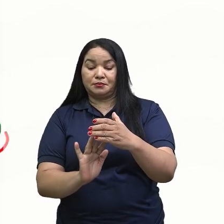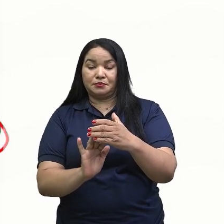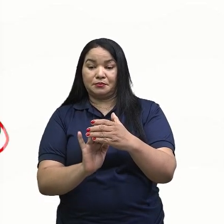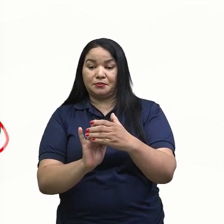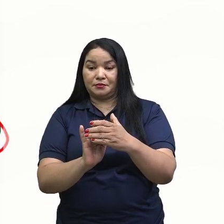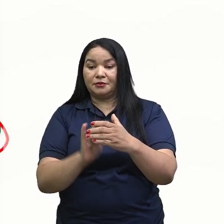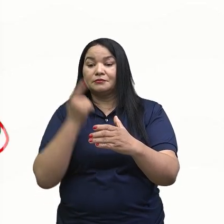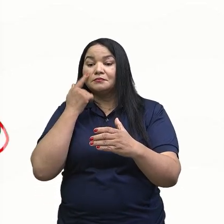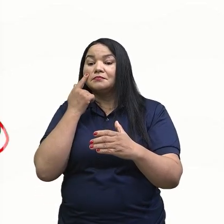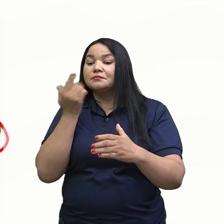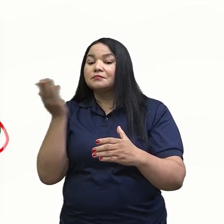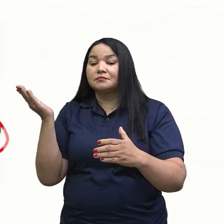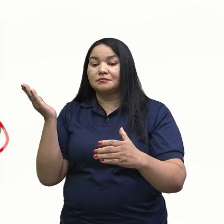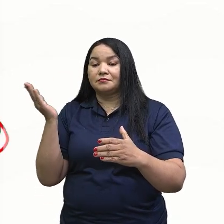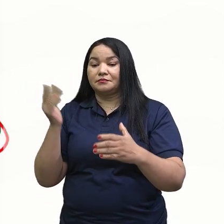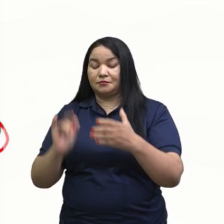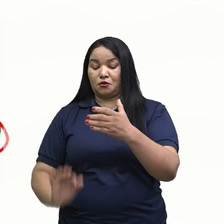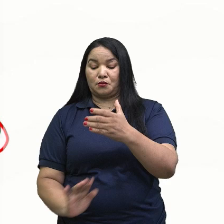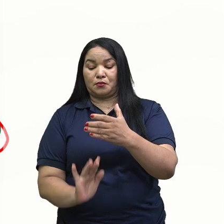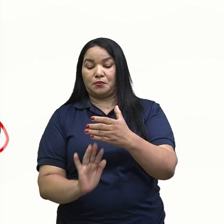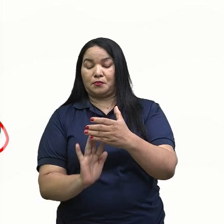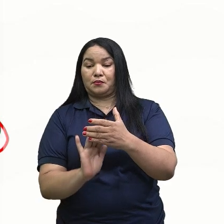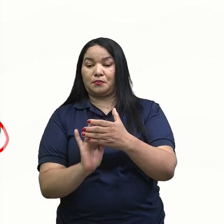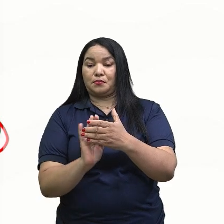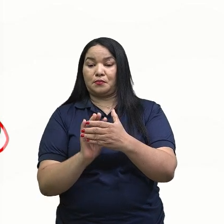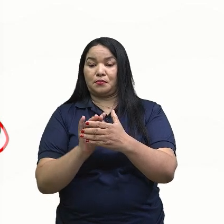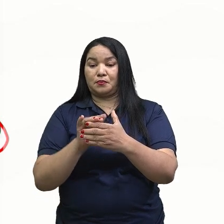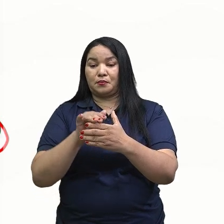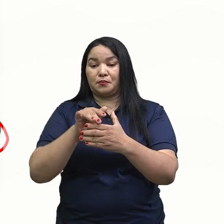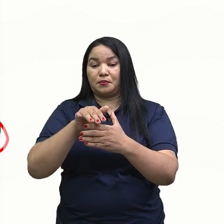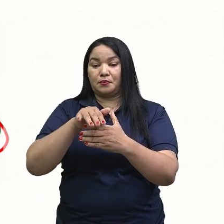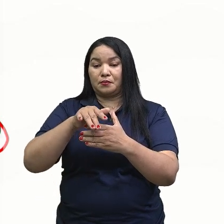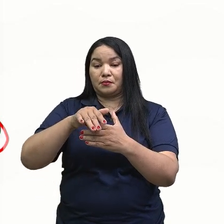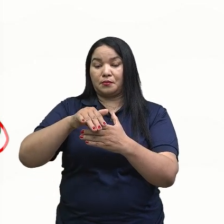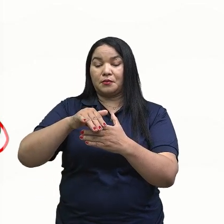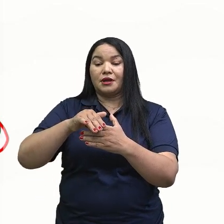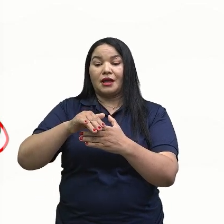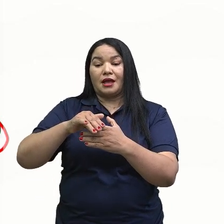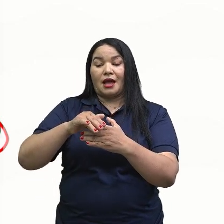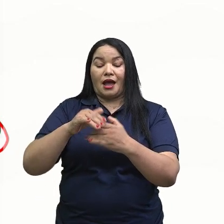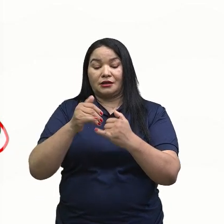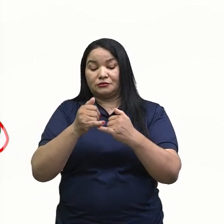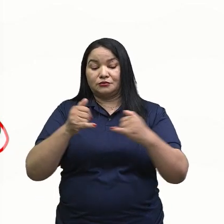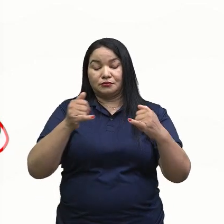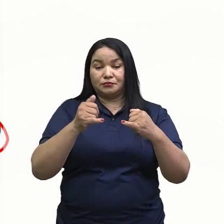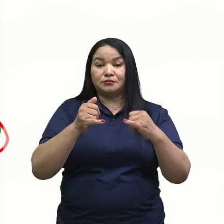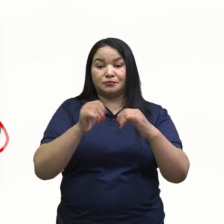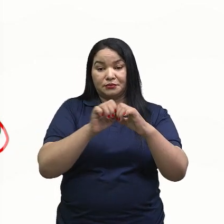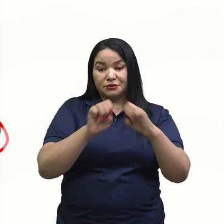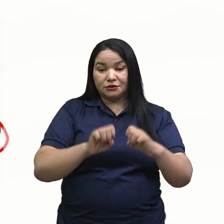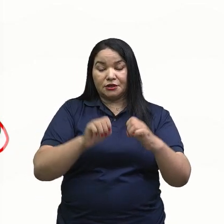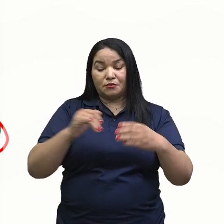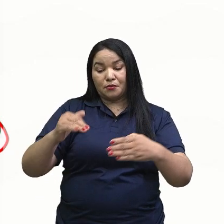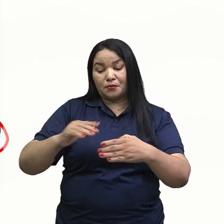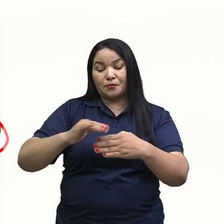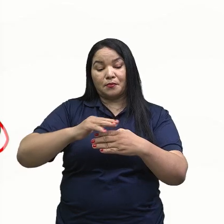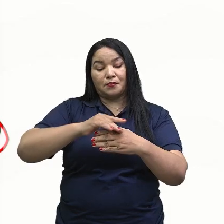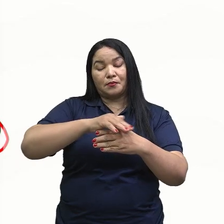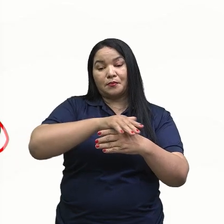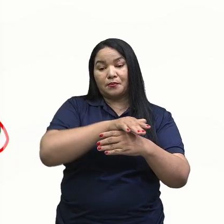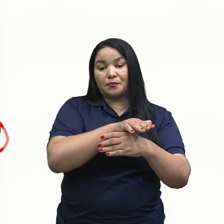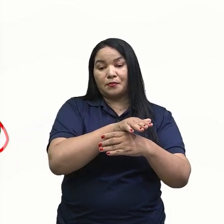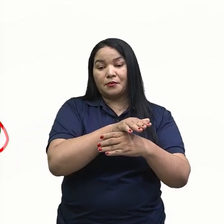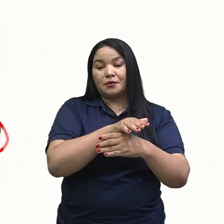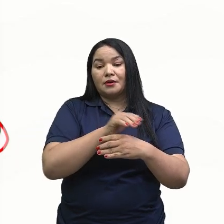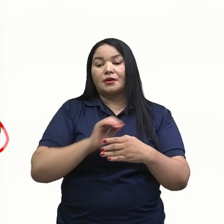a entrada da água. Então ela vai passar aqui, ó, nesse sistema, e essa água vai entrar aqui,